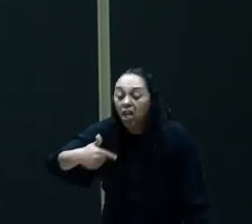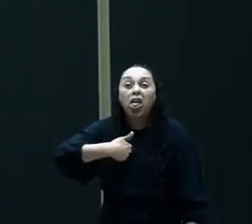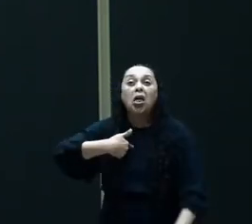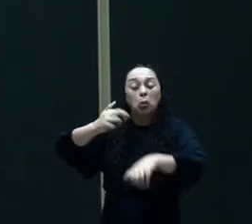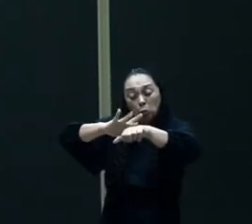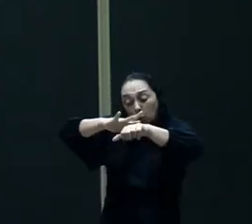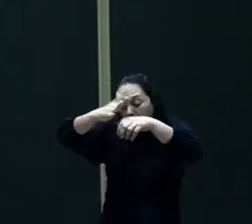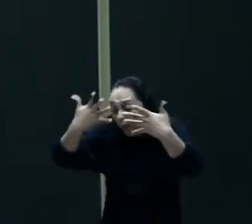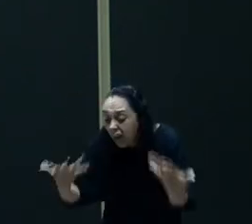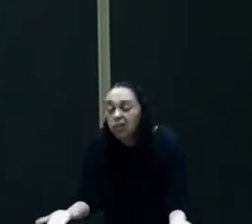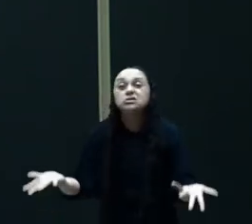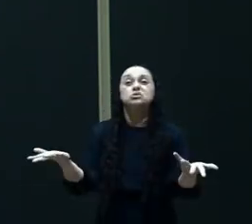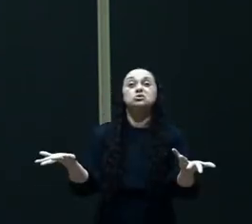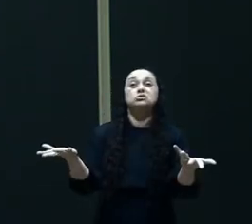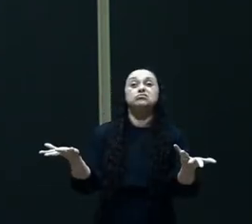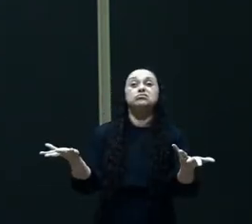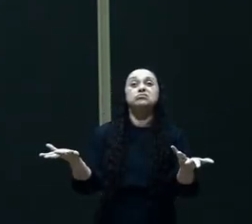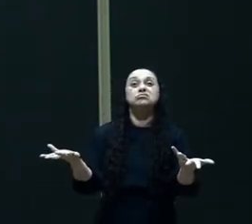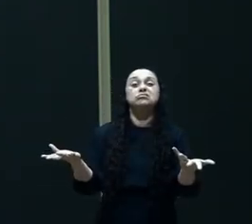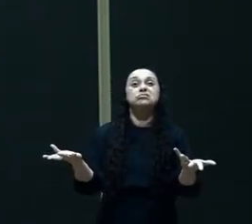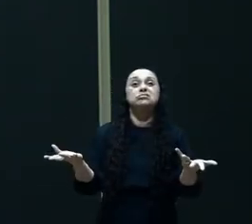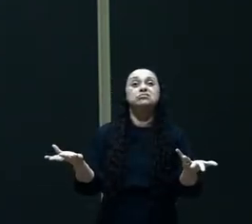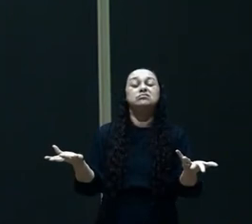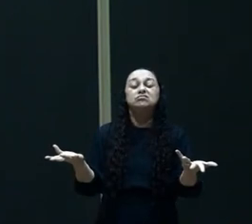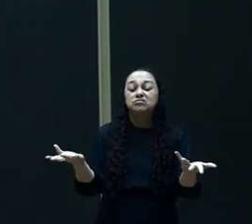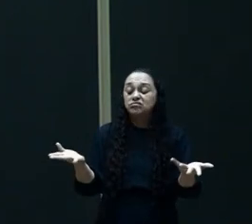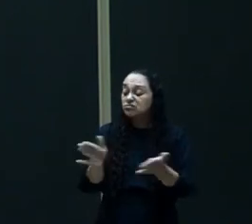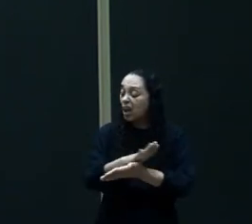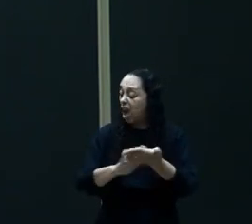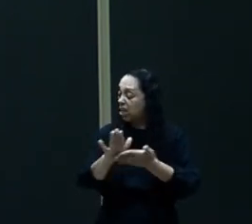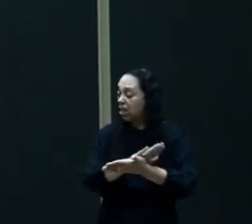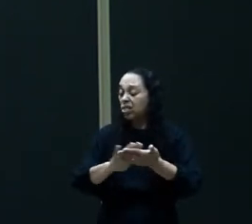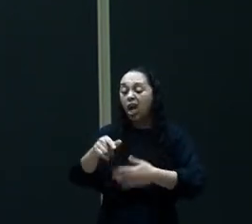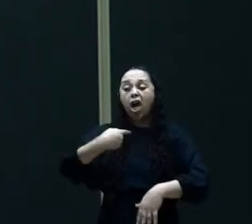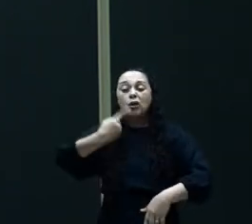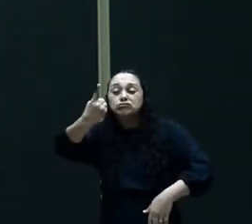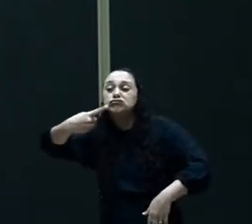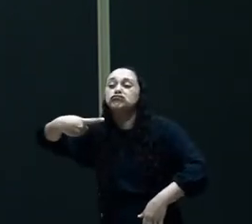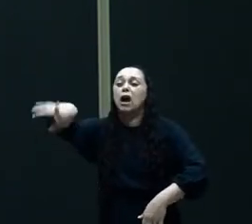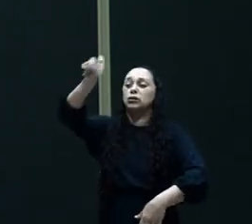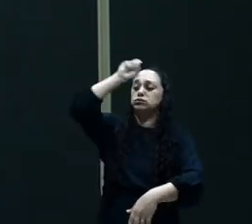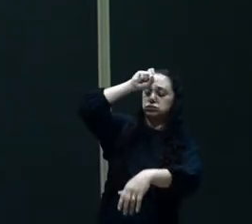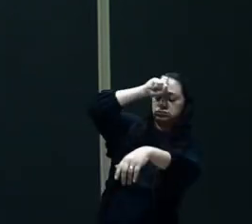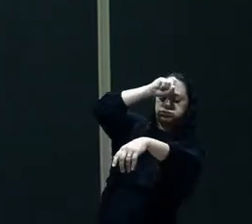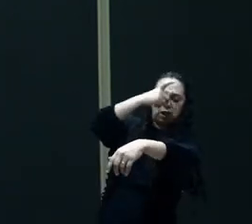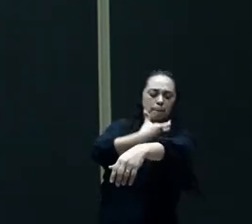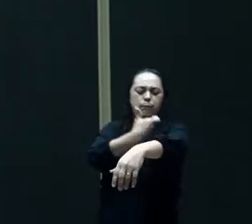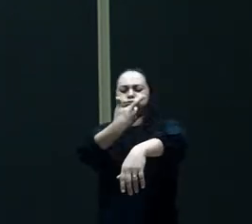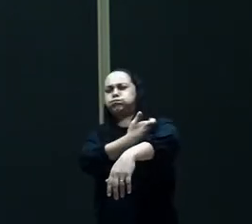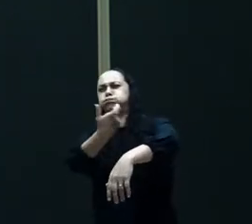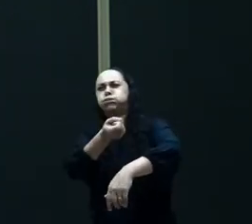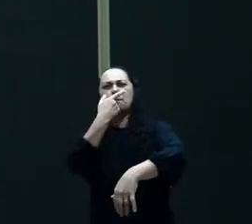doença eu não paro de ir aos hospitais é exame daqui exame remédio dali é remédio de lá eu